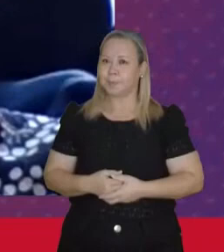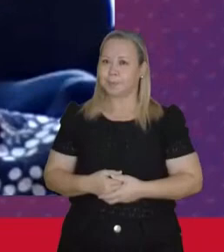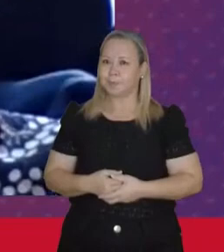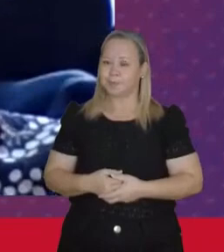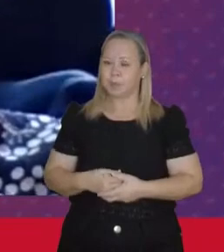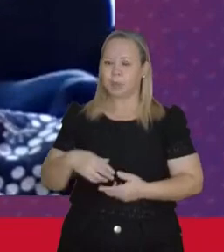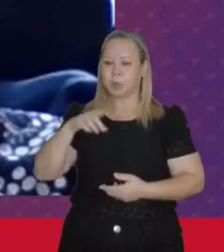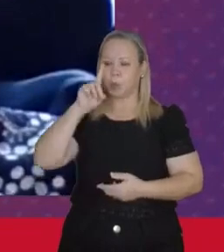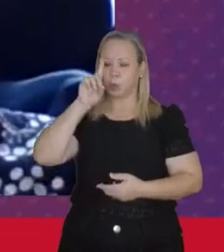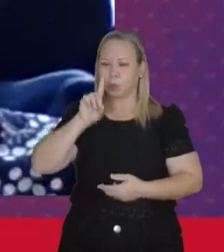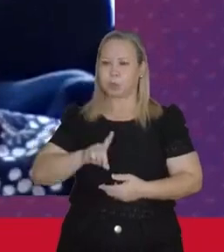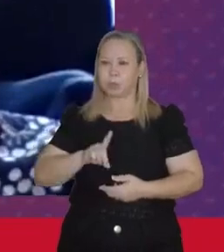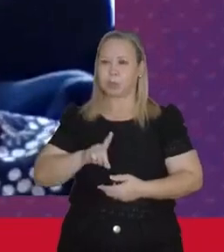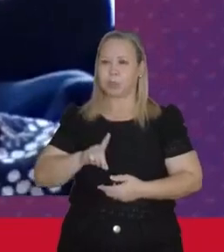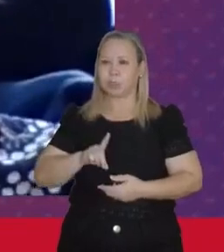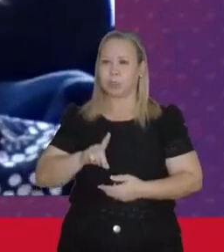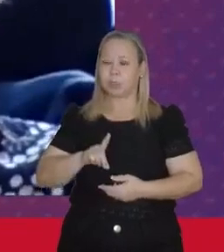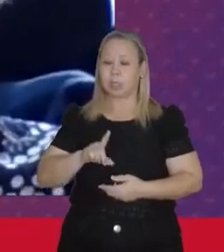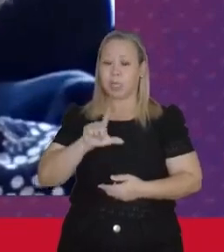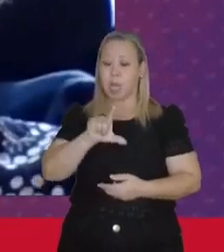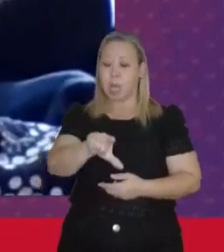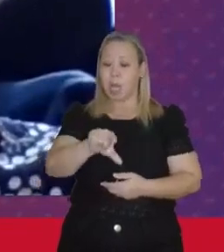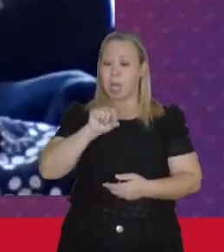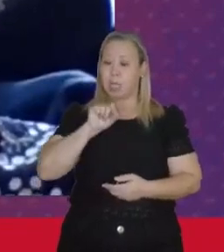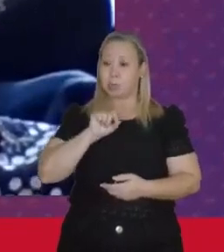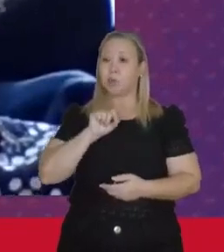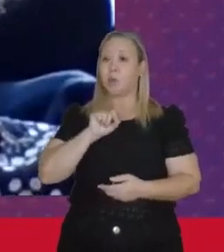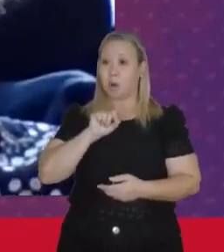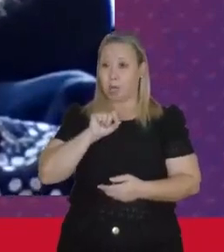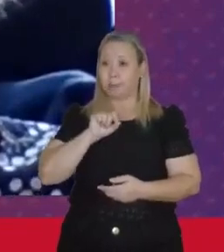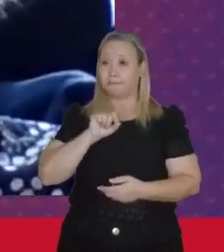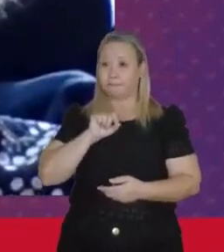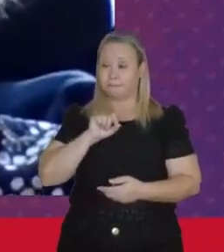do direito de escolher